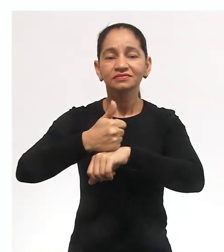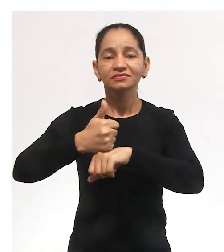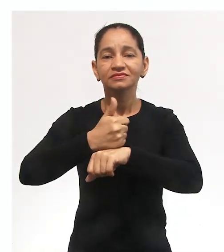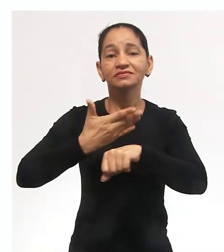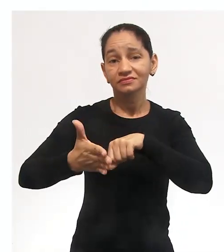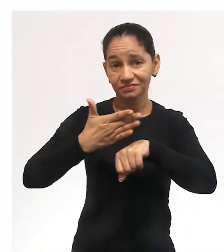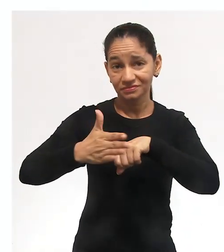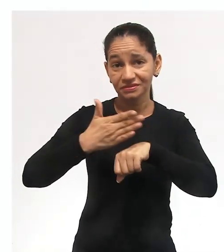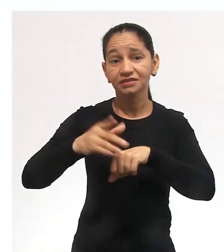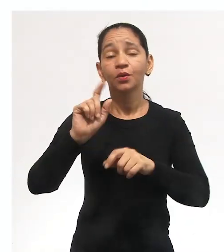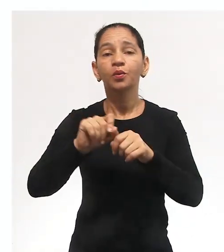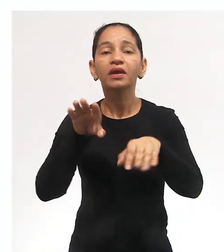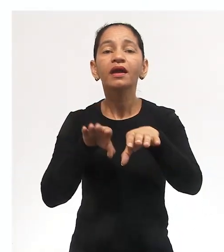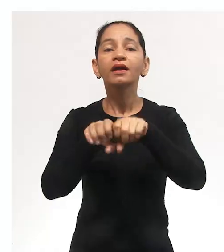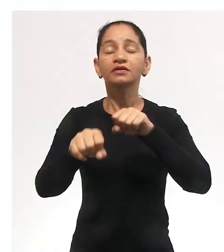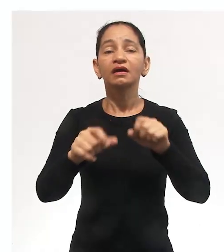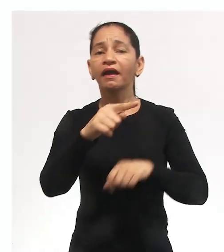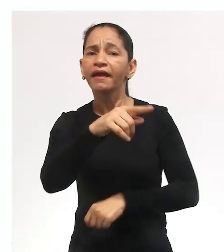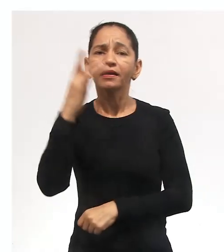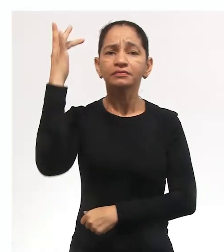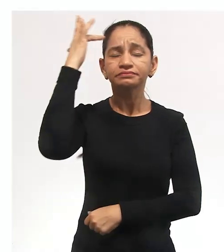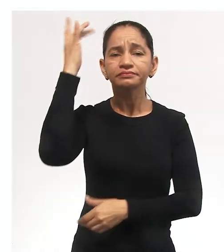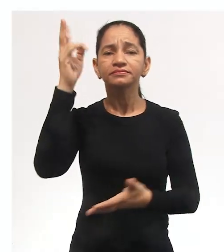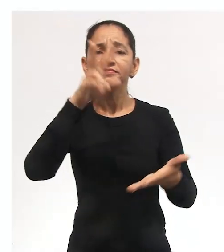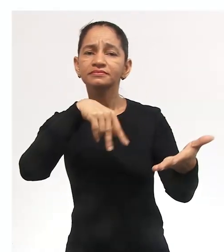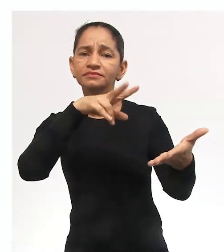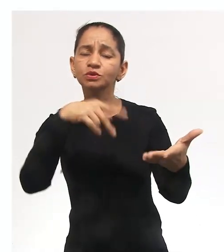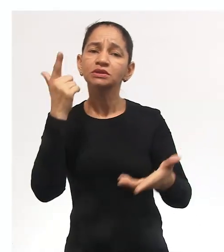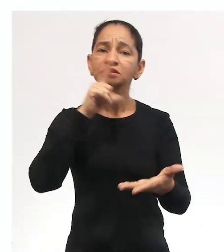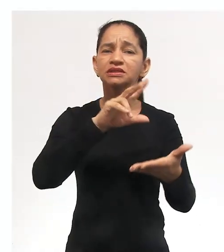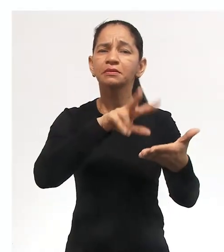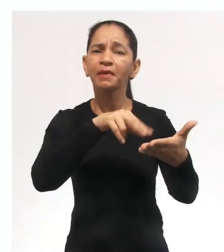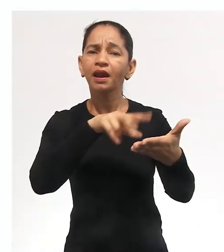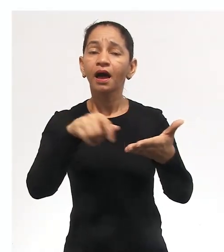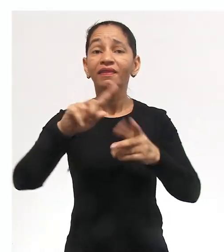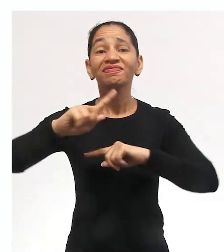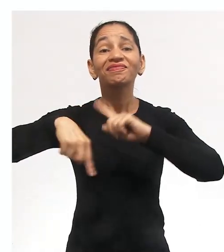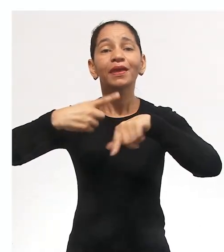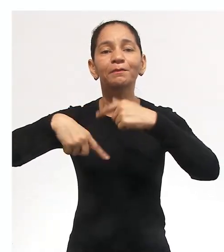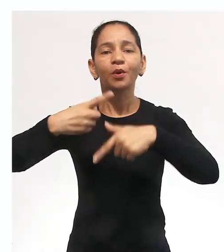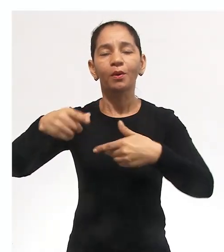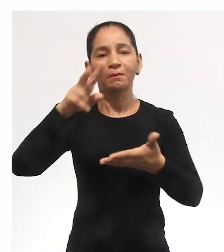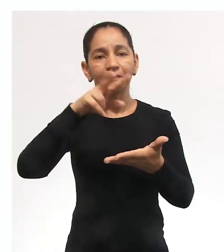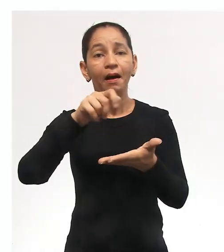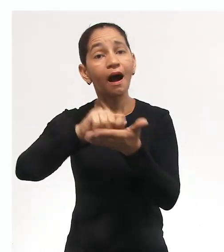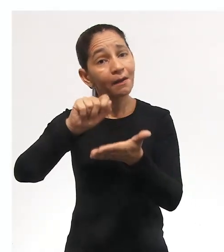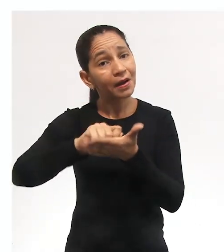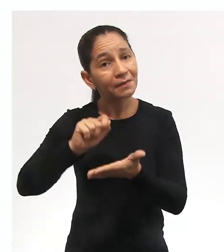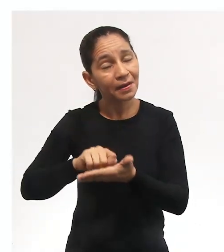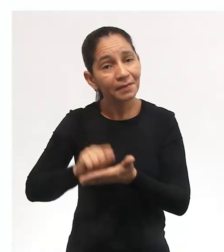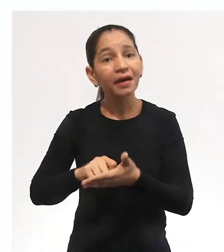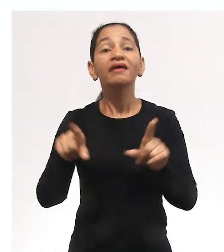de mediação, favorece o desenvolvimento da capacidade dos alunos de ler, escrever